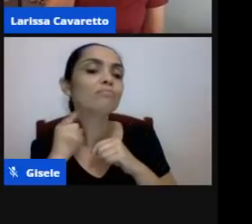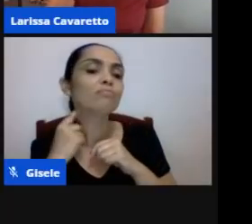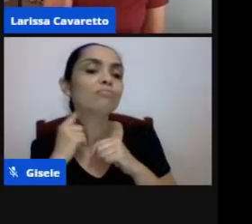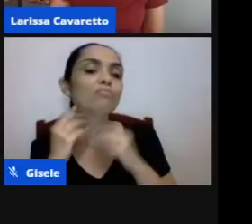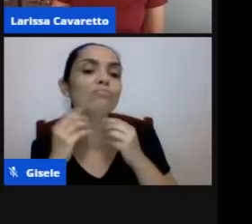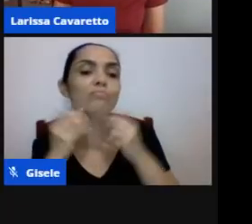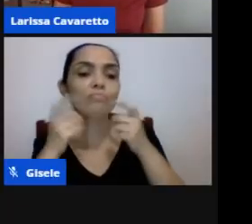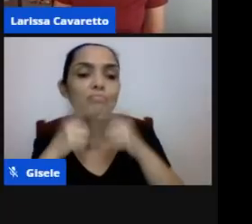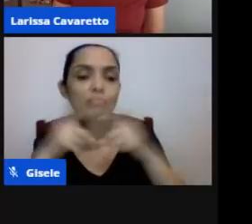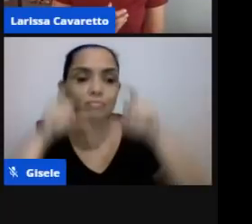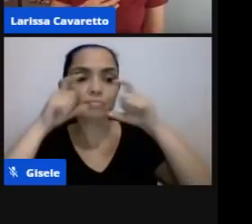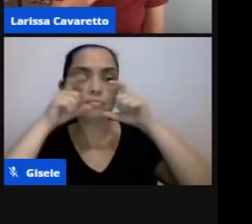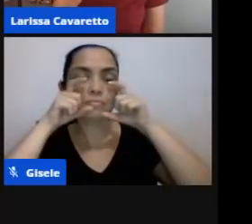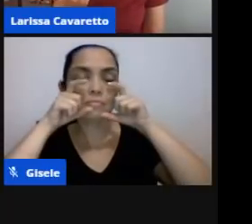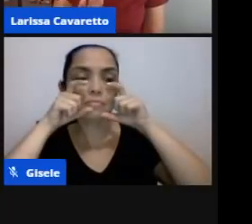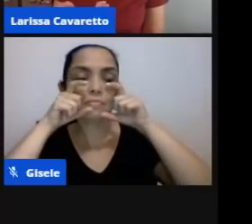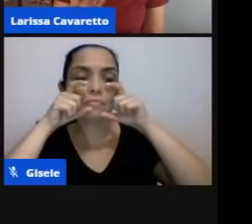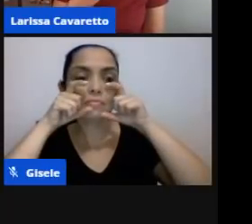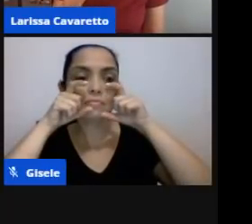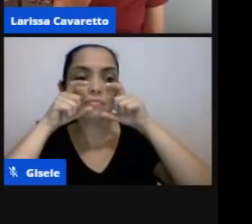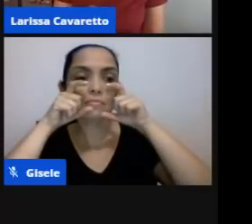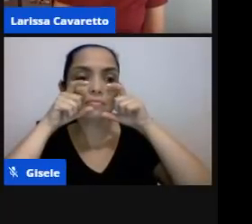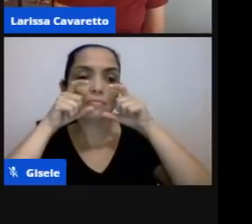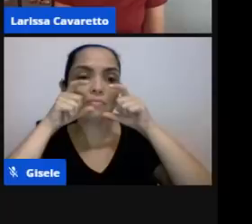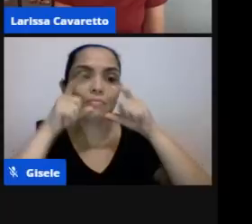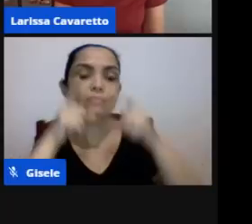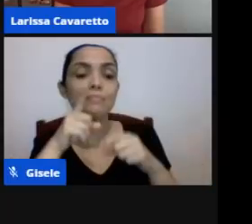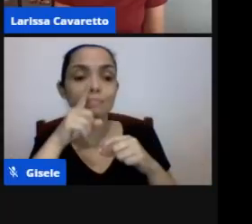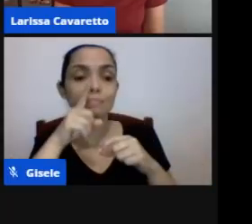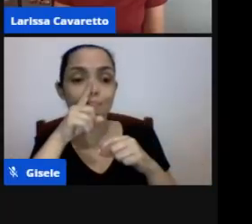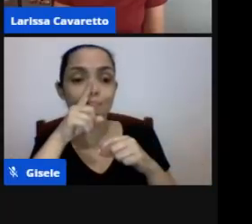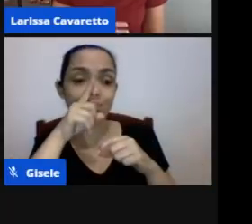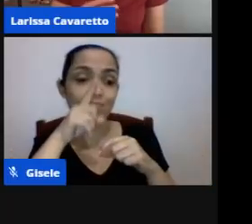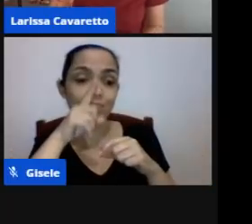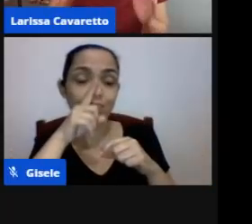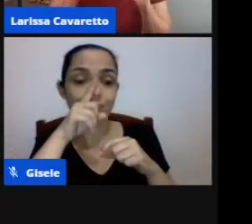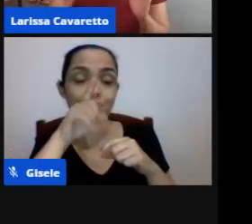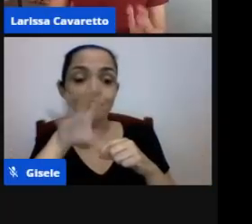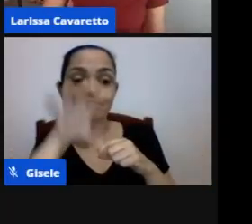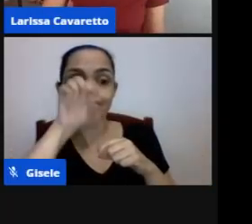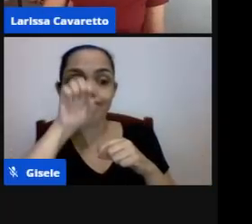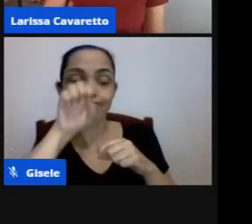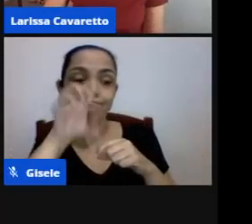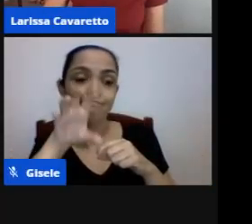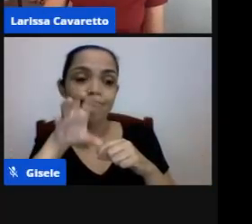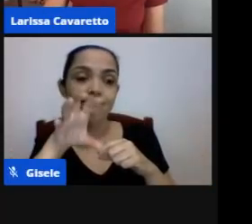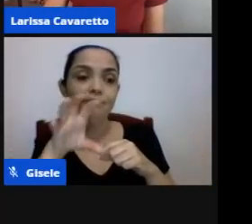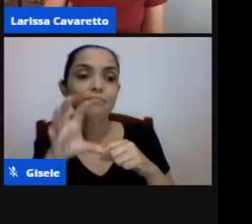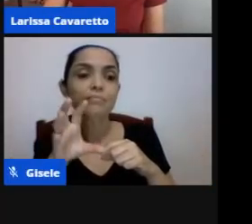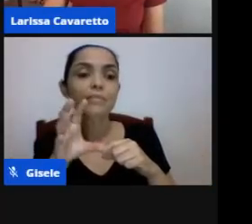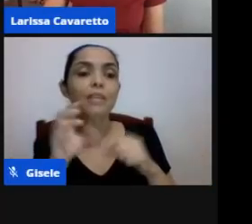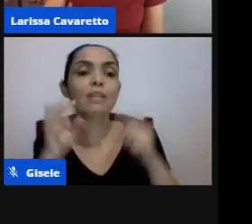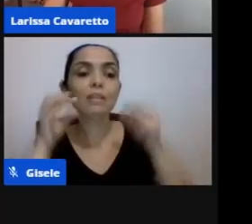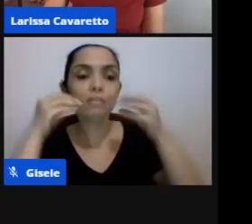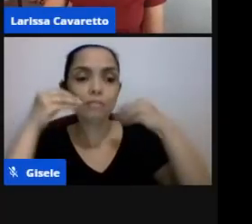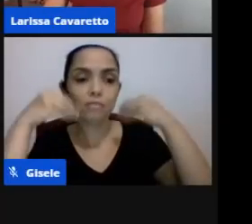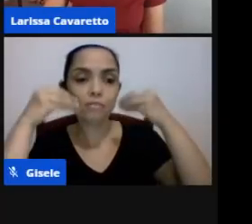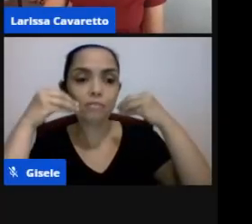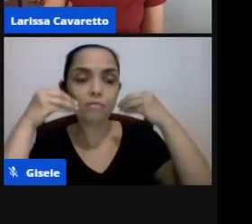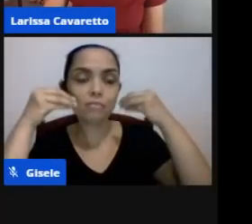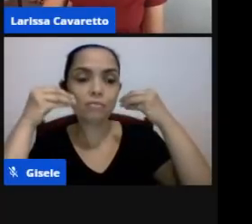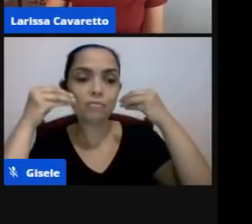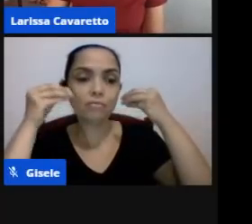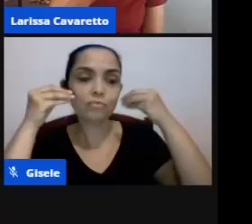depois para botar de novo no nariz, acaba correndo o risco de pegar novamente a doença. Não pode estar com folgas, né? Mais uma